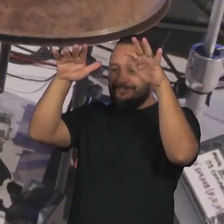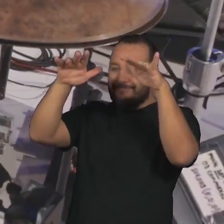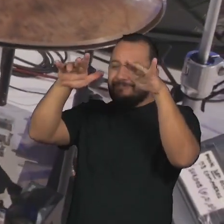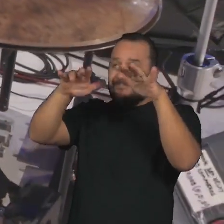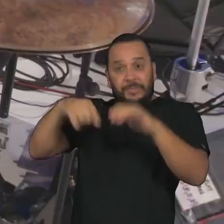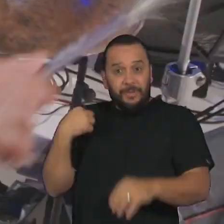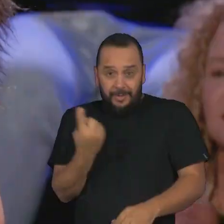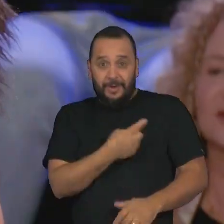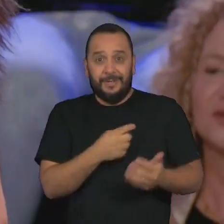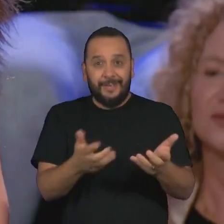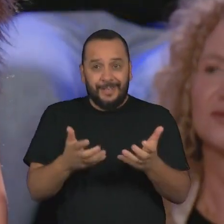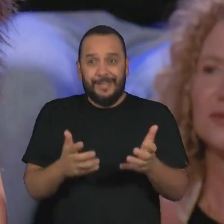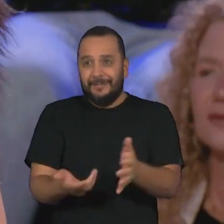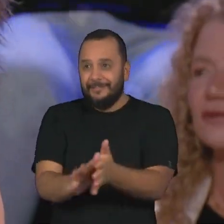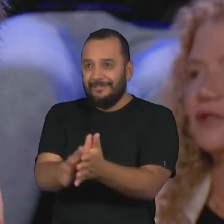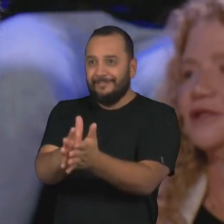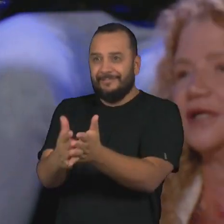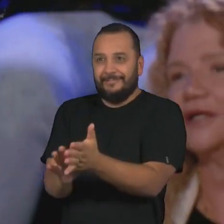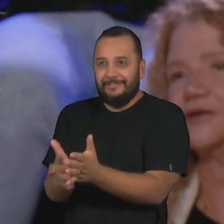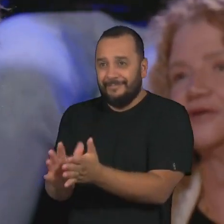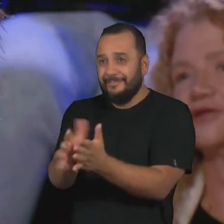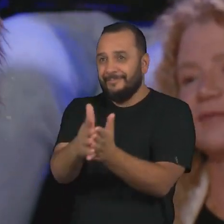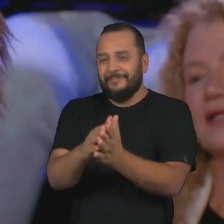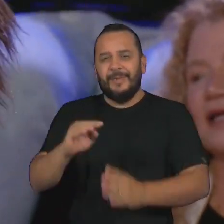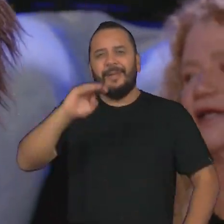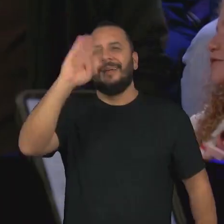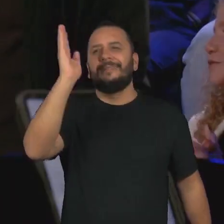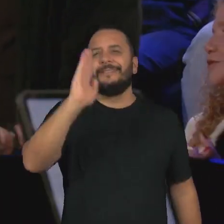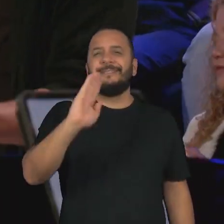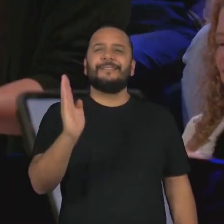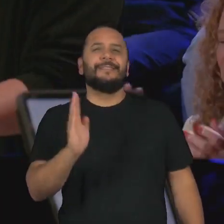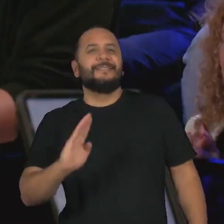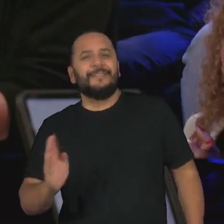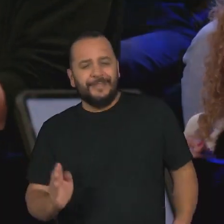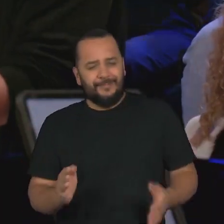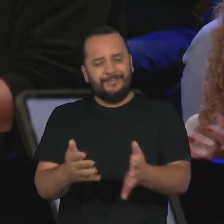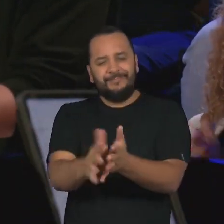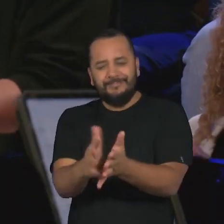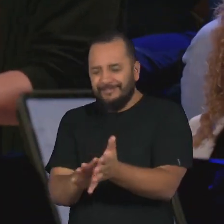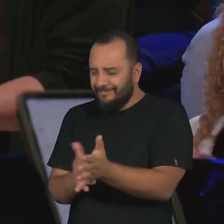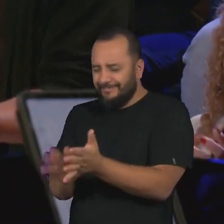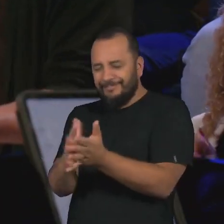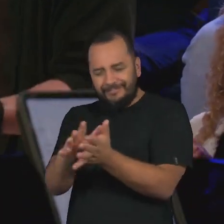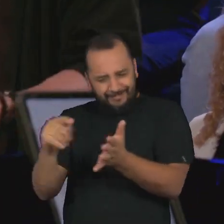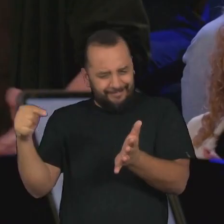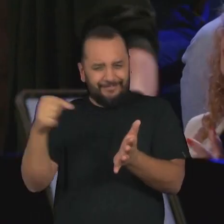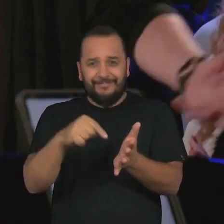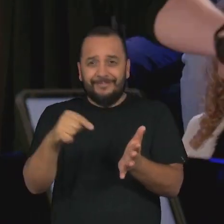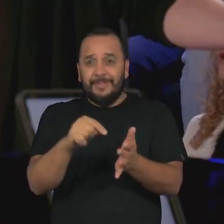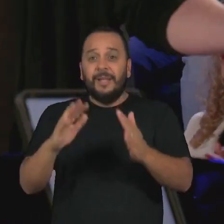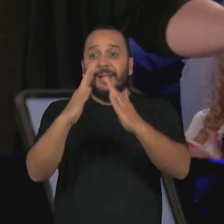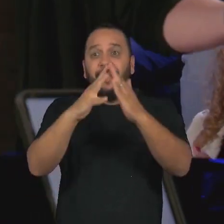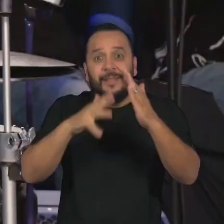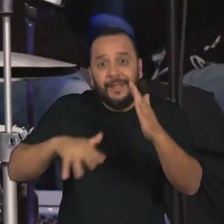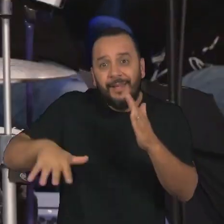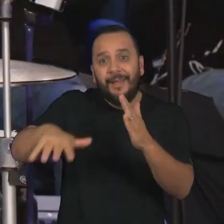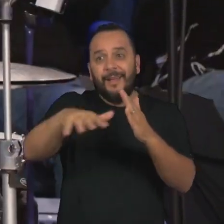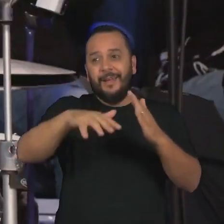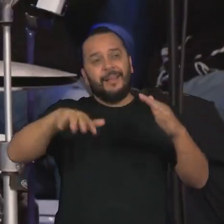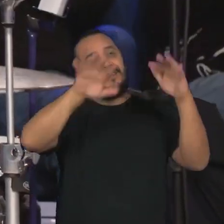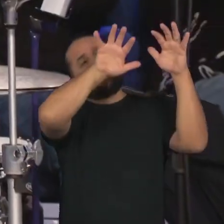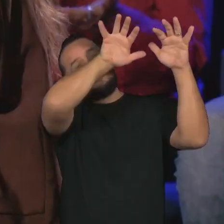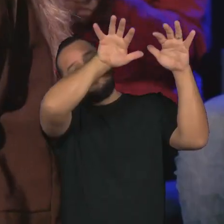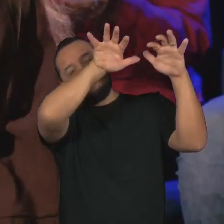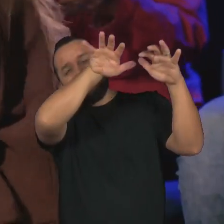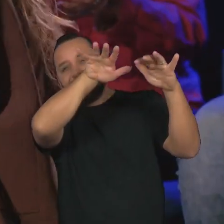sambar. Brasil, esquentai vossos pandeiros, iluminai os terreiros, que nós